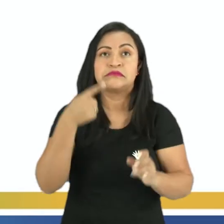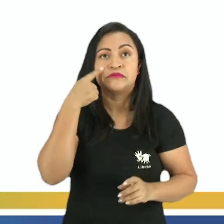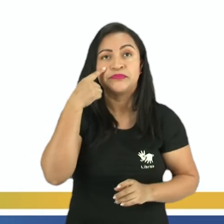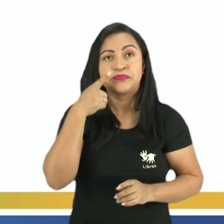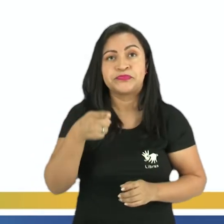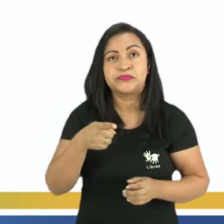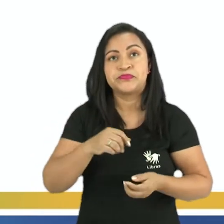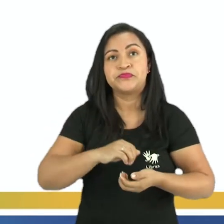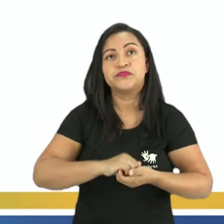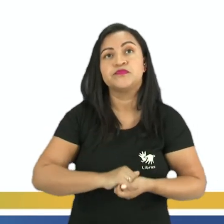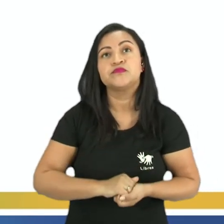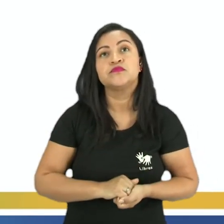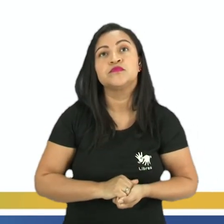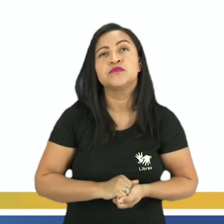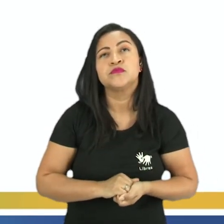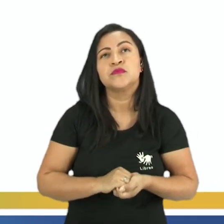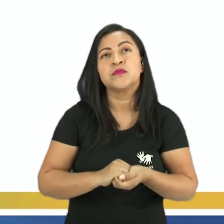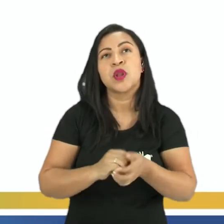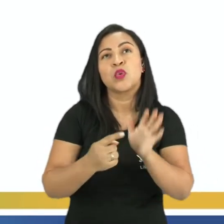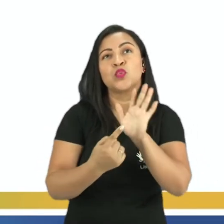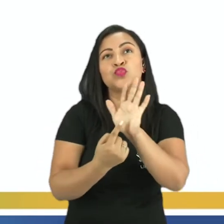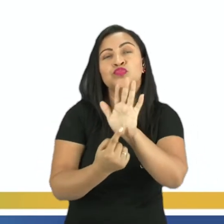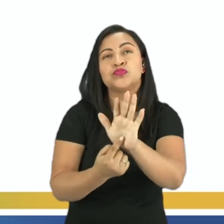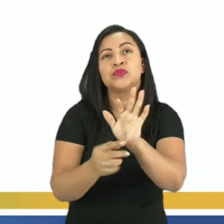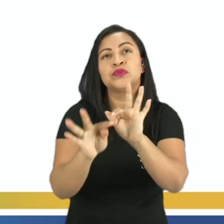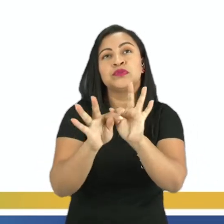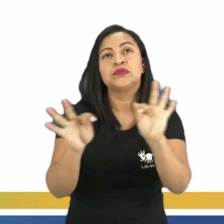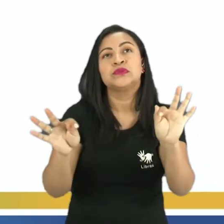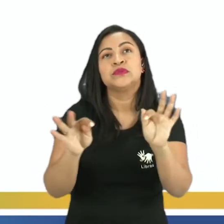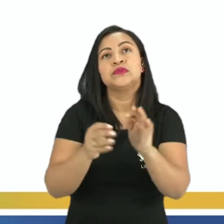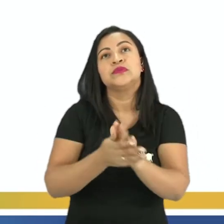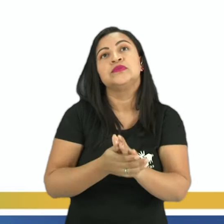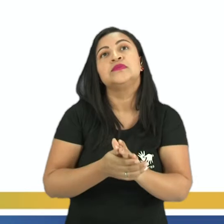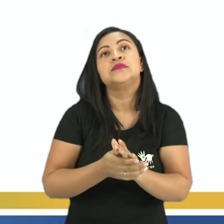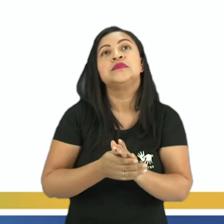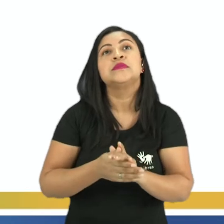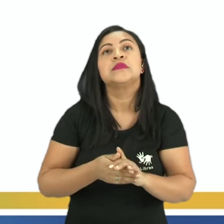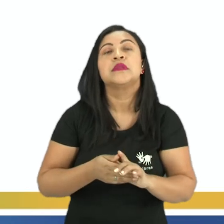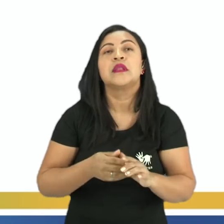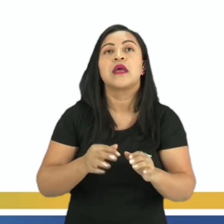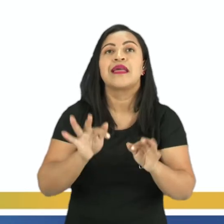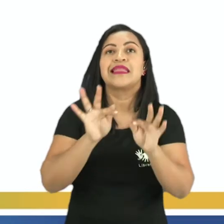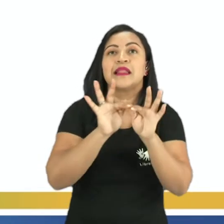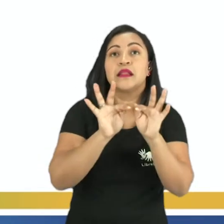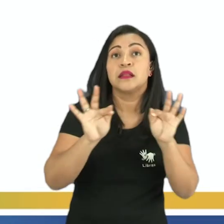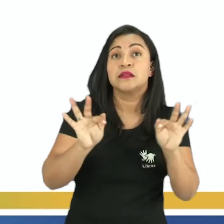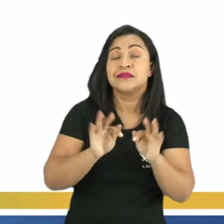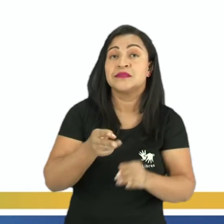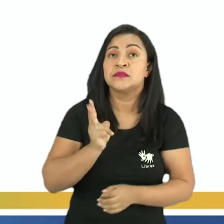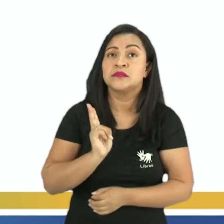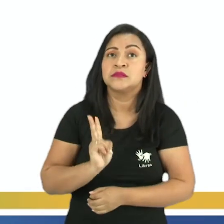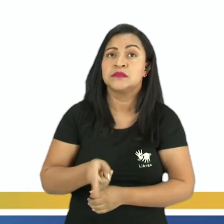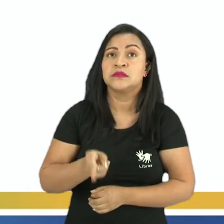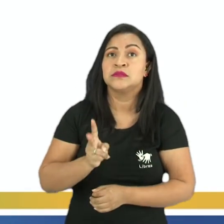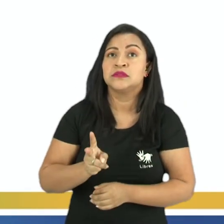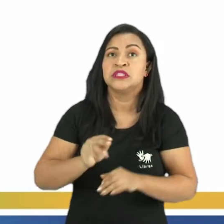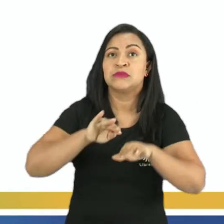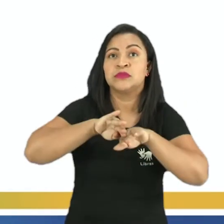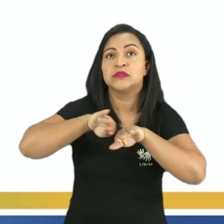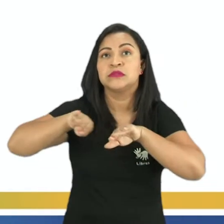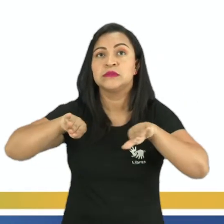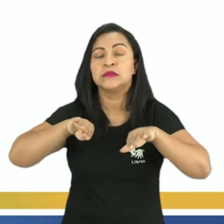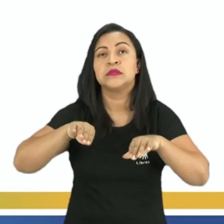Observe no nosso texto o destaque que eu fiz para vocês. As rubricas colocadas nas linhas, elas são sempre colocadas em linhas